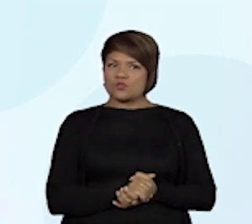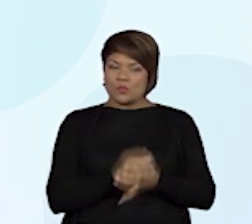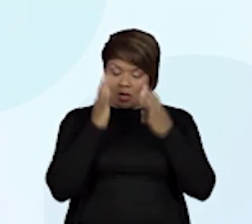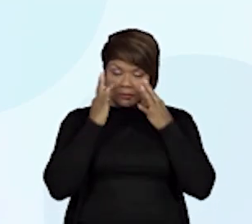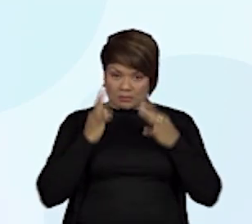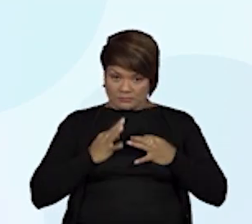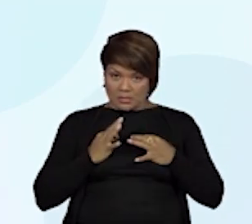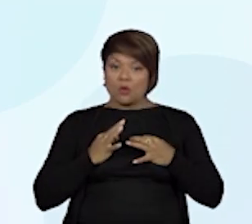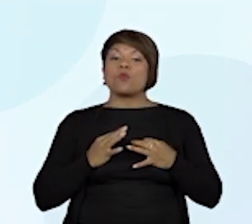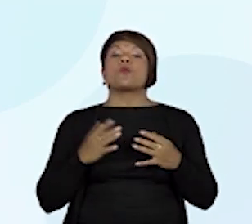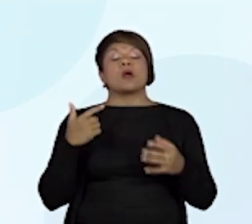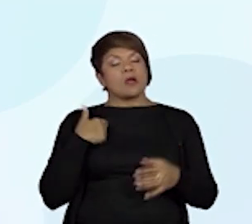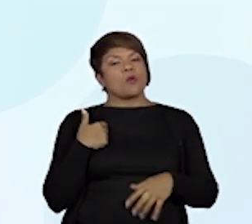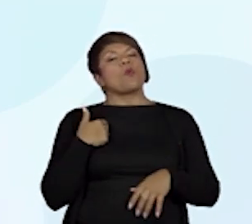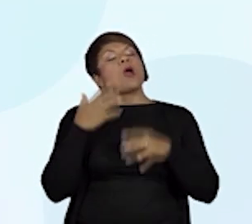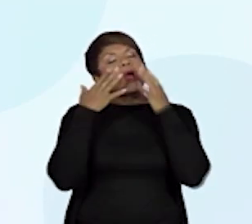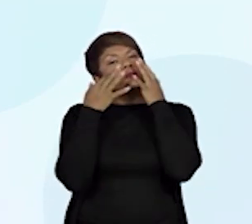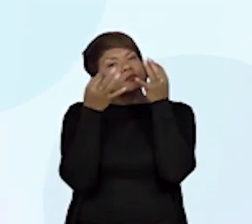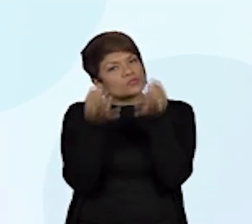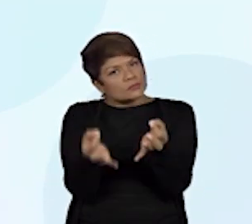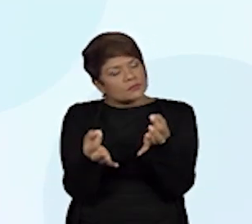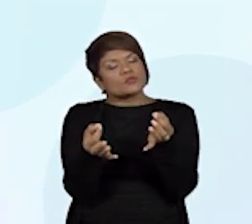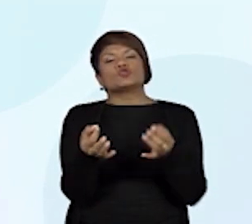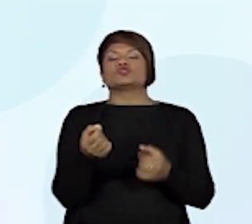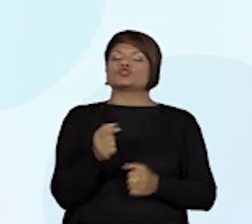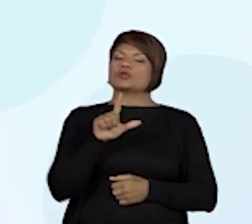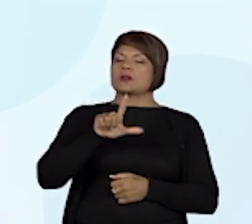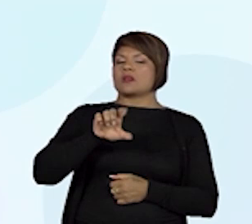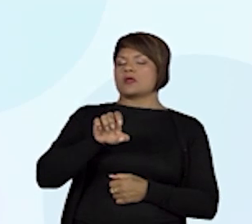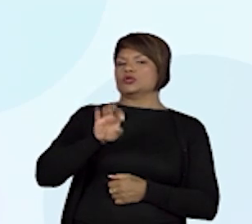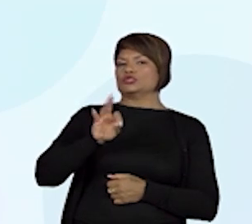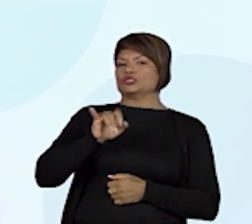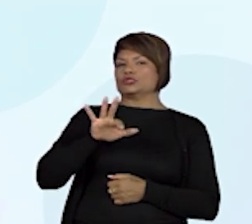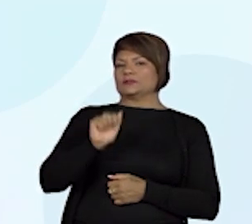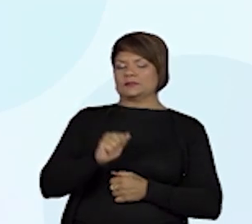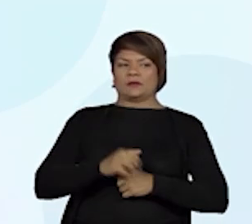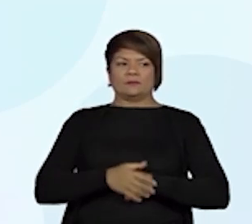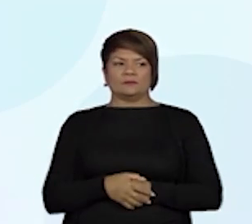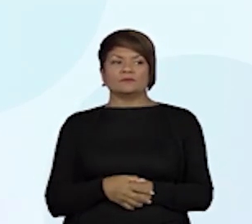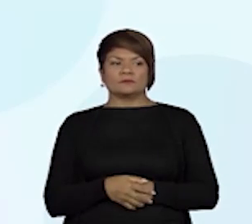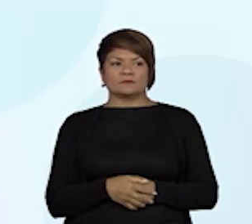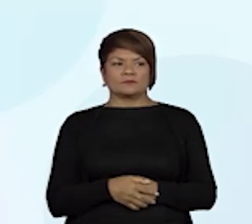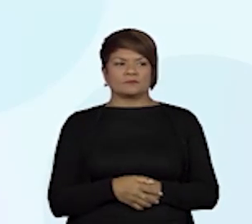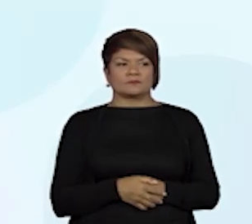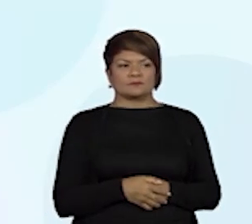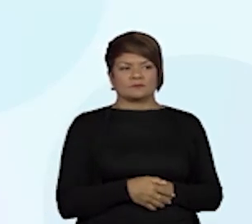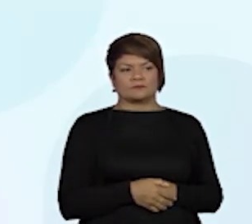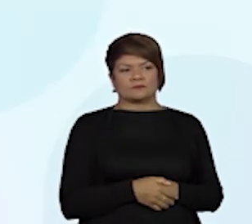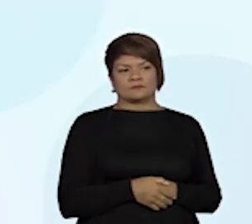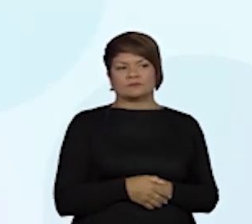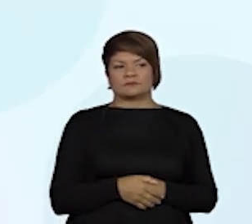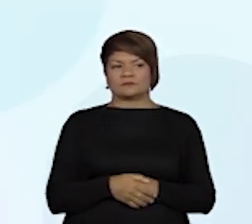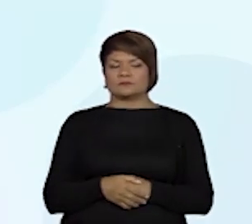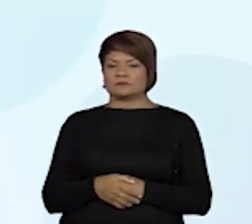Olha só, então estamos aqui com mais um gênero, hein,